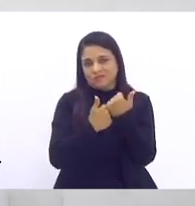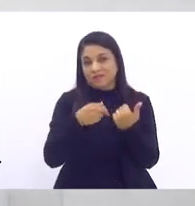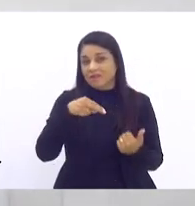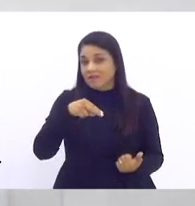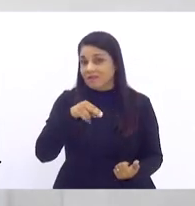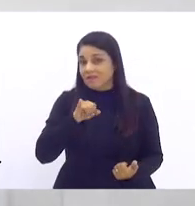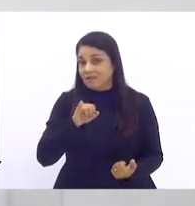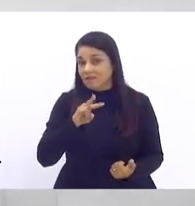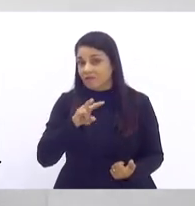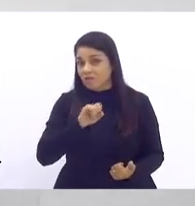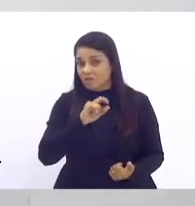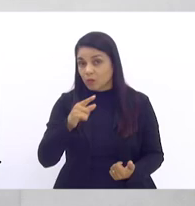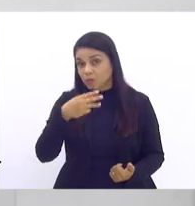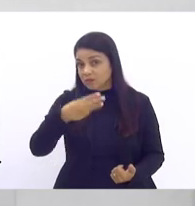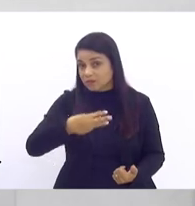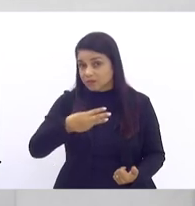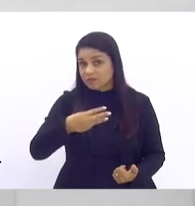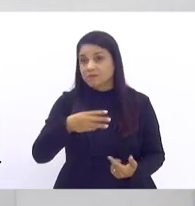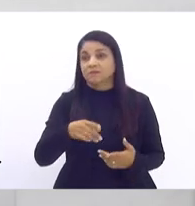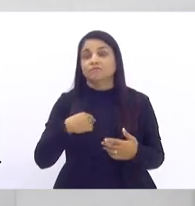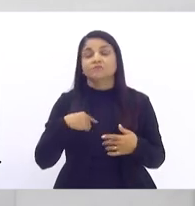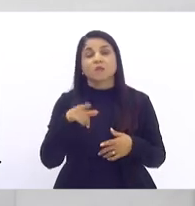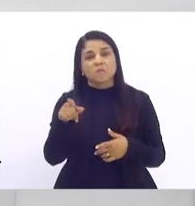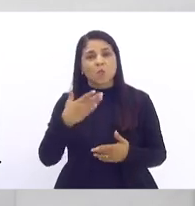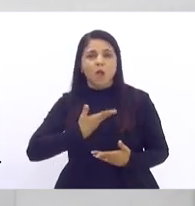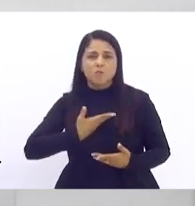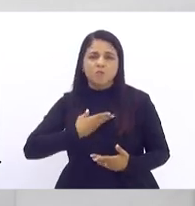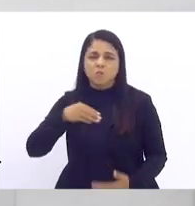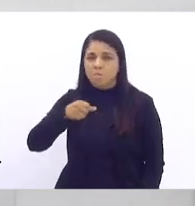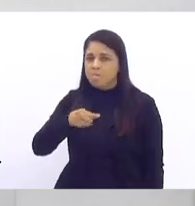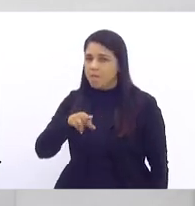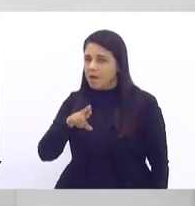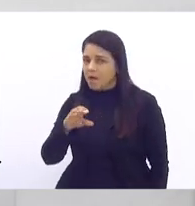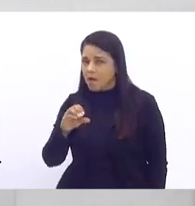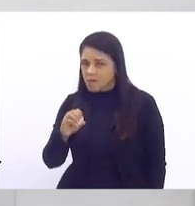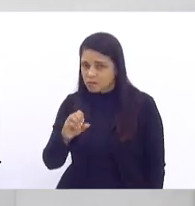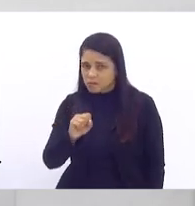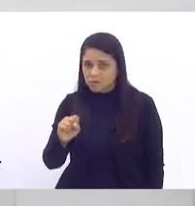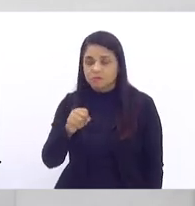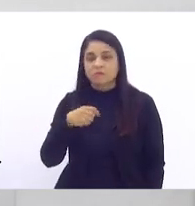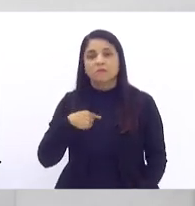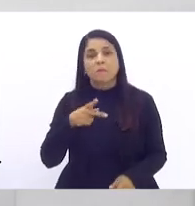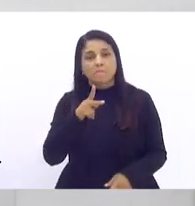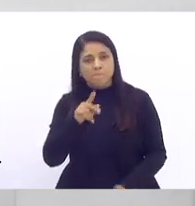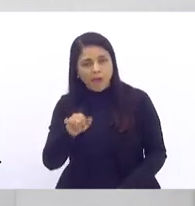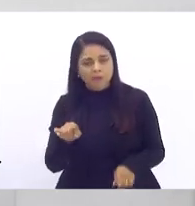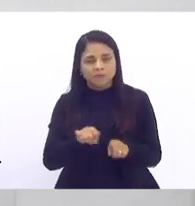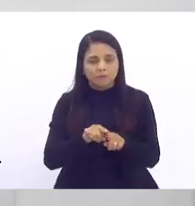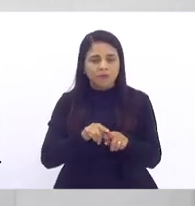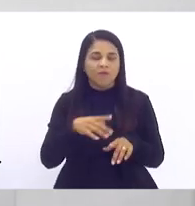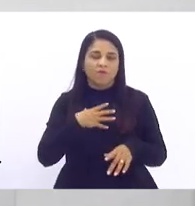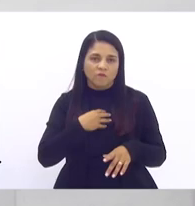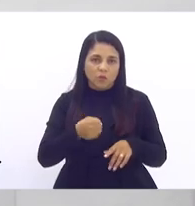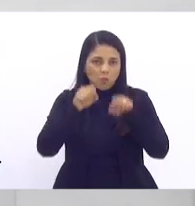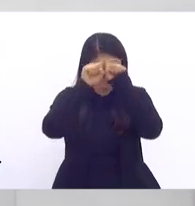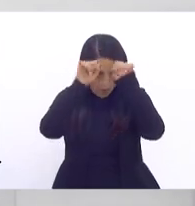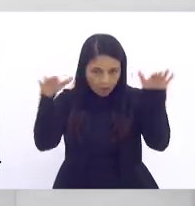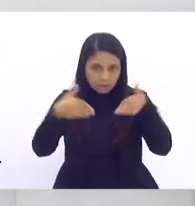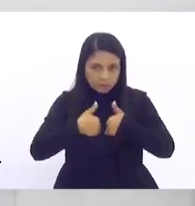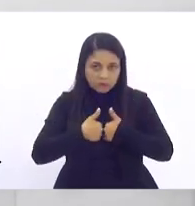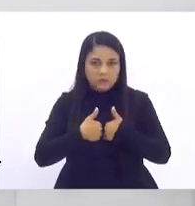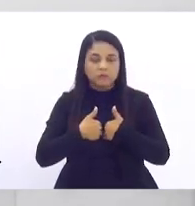arquitetônico graças ao meu querido amigo aí Marcos reggae que também é pai de autista e que muito nos honra